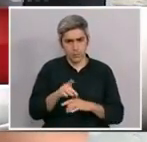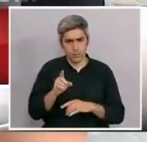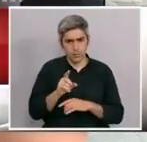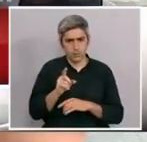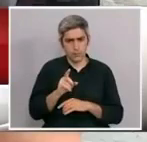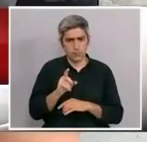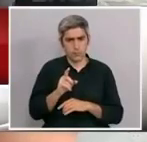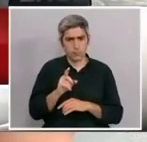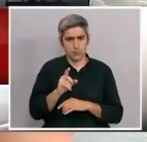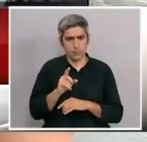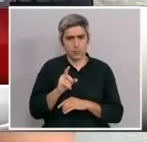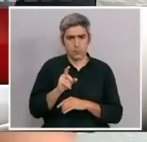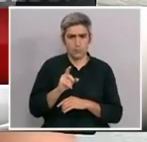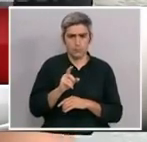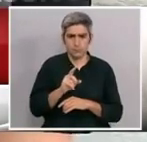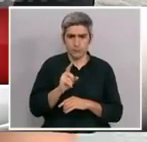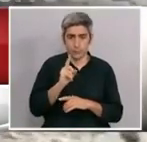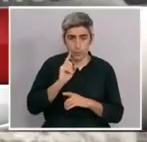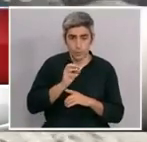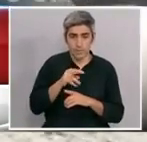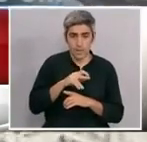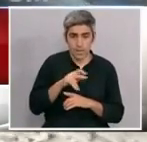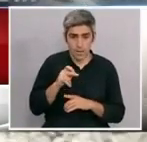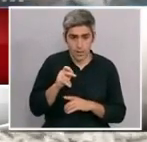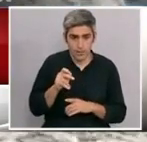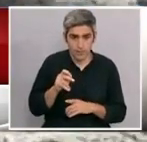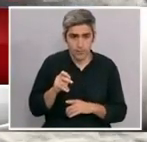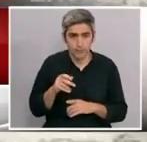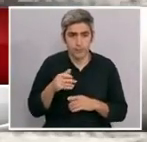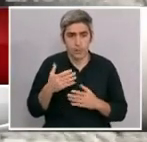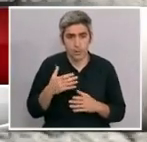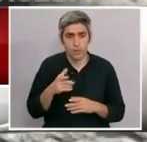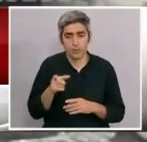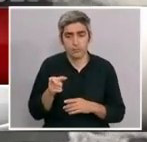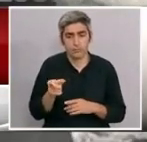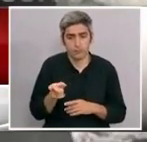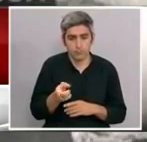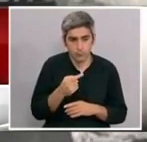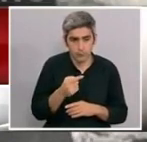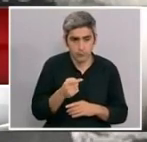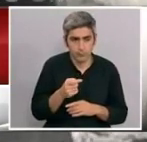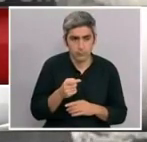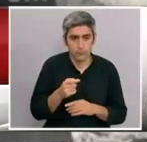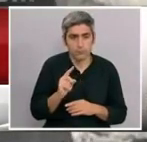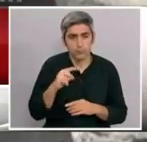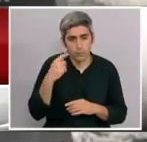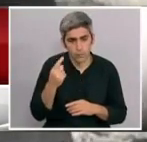pelo menos a... A Dona Maria, quer dizer, agora vais e